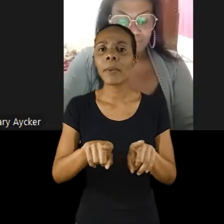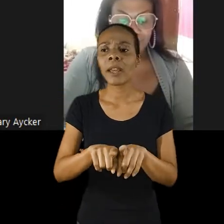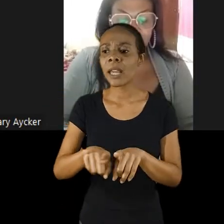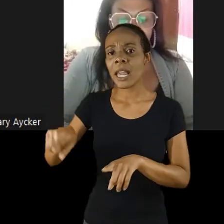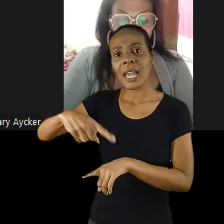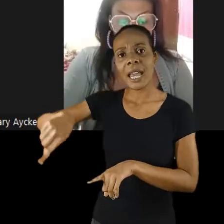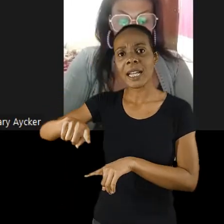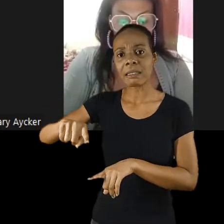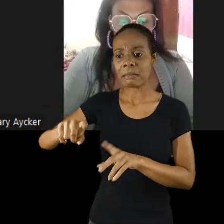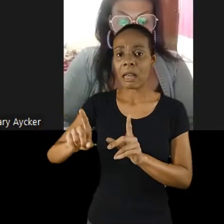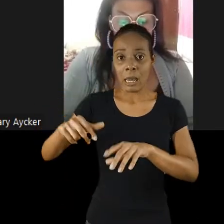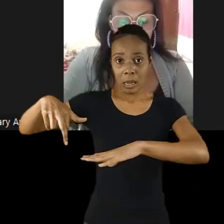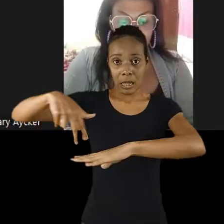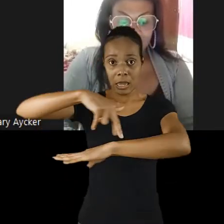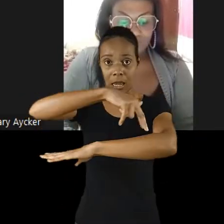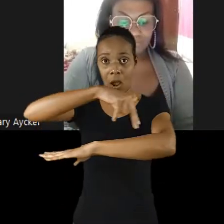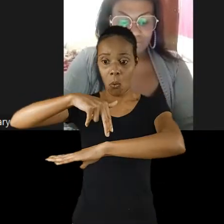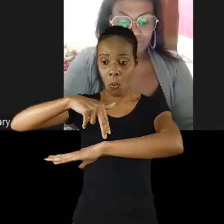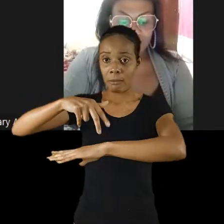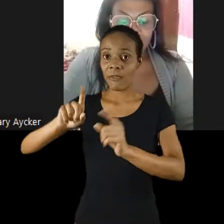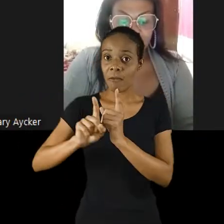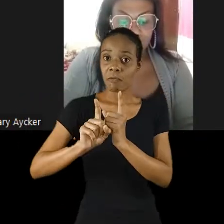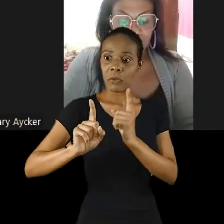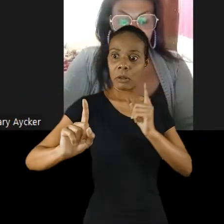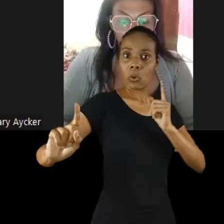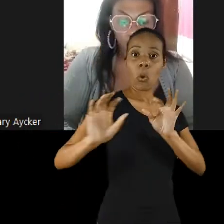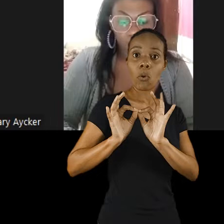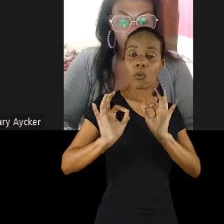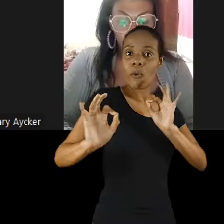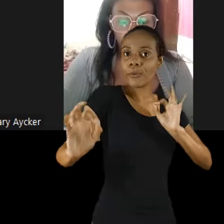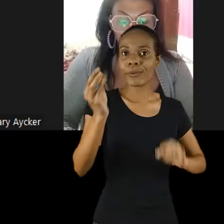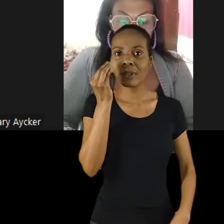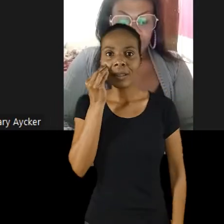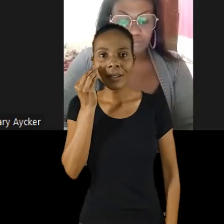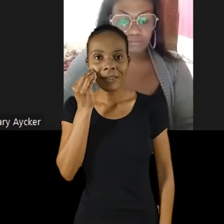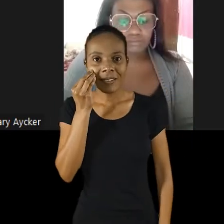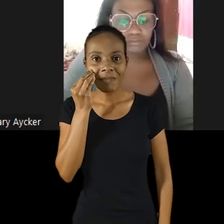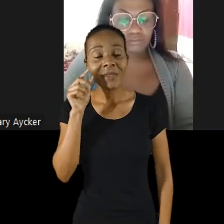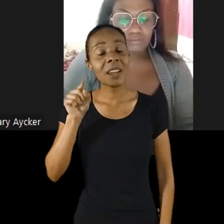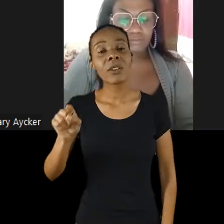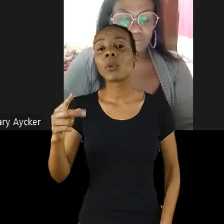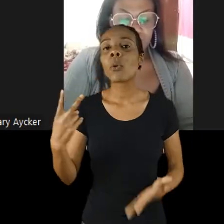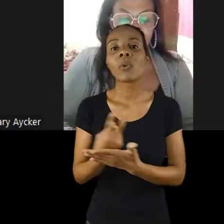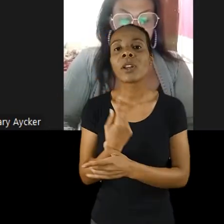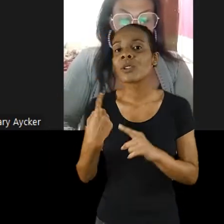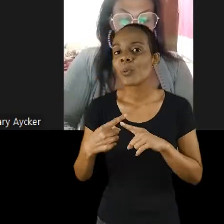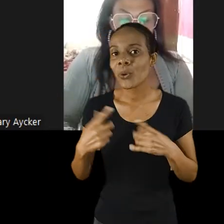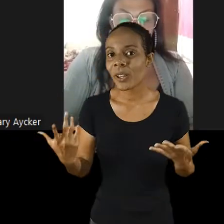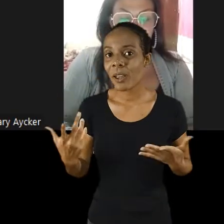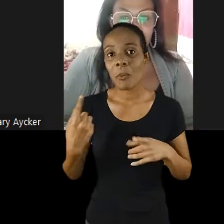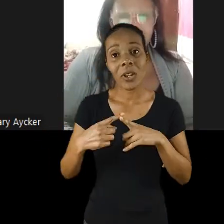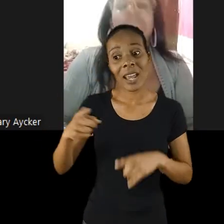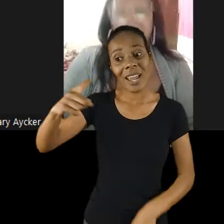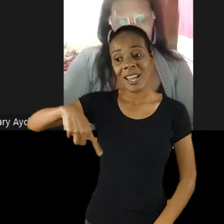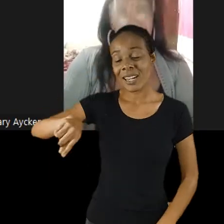rua. E isso tudo só acontece porque, de fato, eles ainda não foram atravessados pela minha